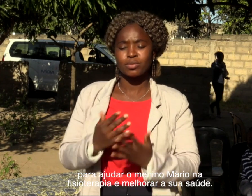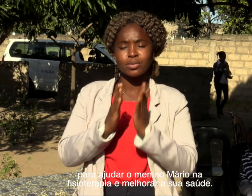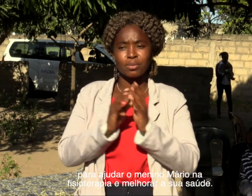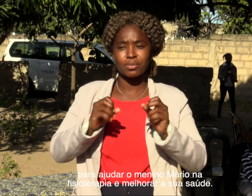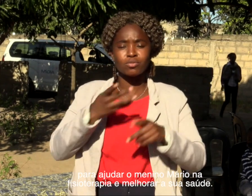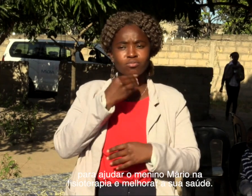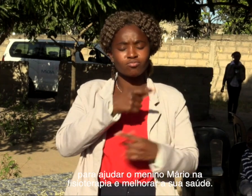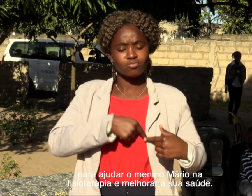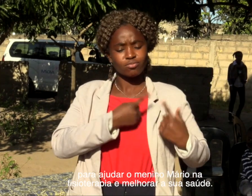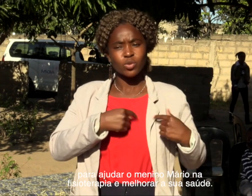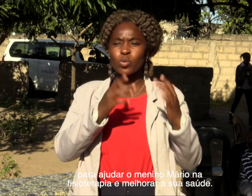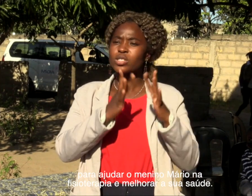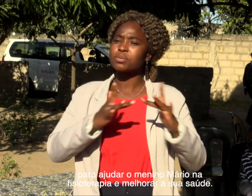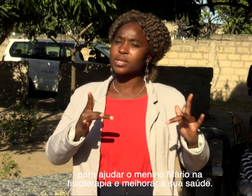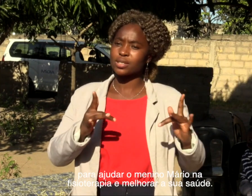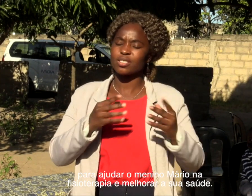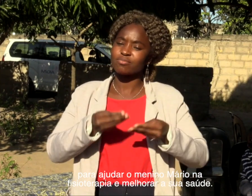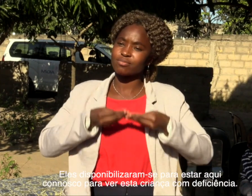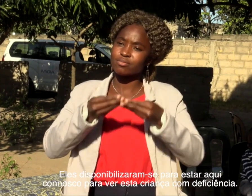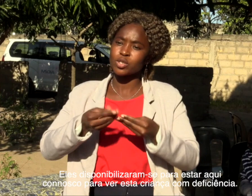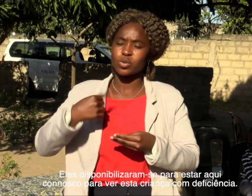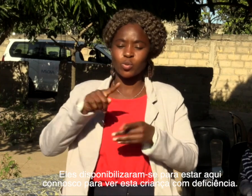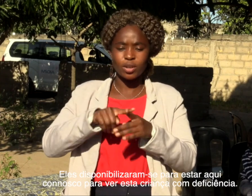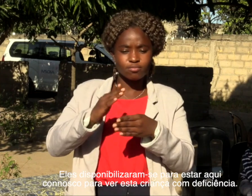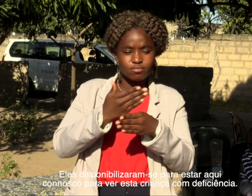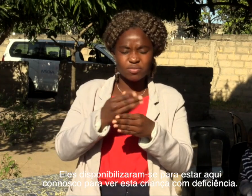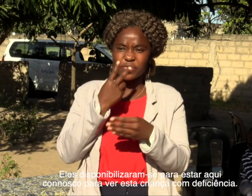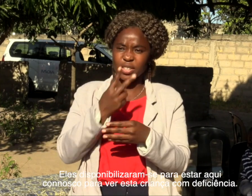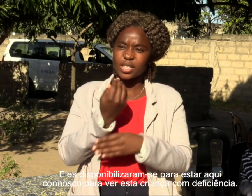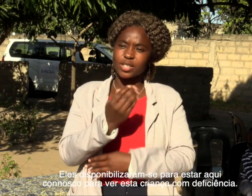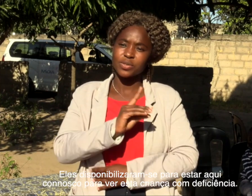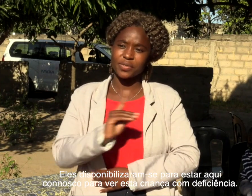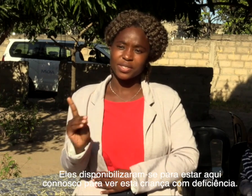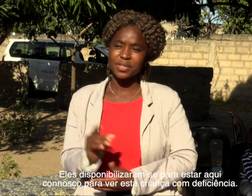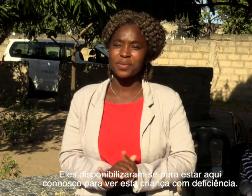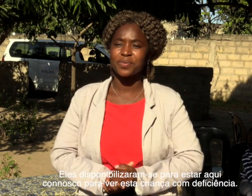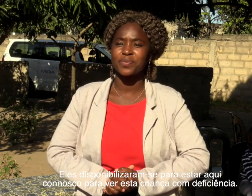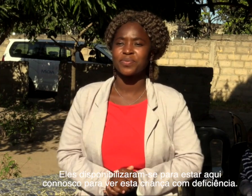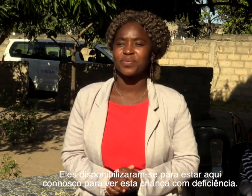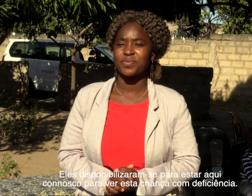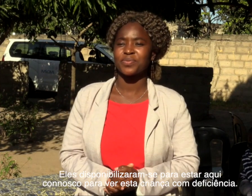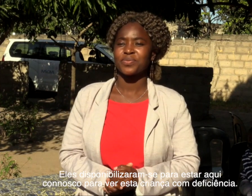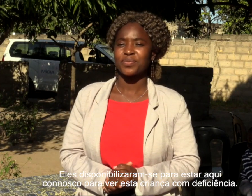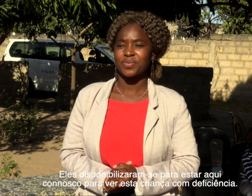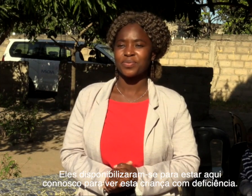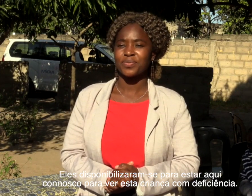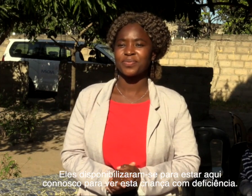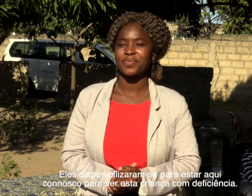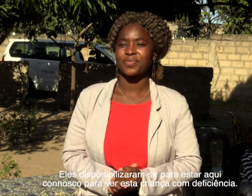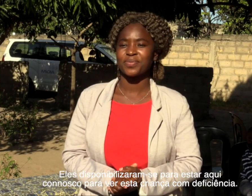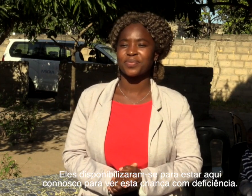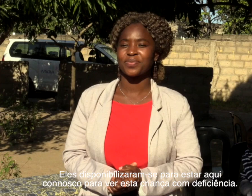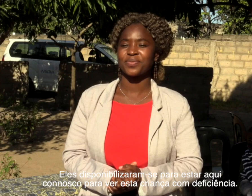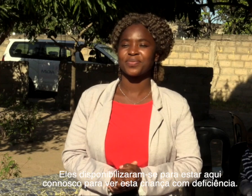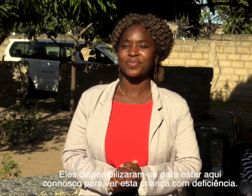melhorar a sua saúde. e eles disponibilizaram estar aqui conosco e acompanhar a TV Surdo